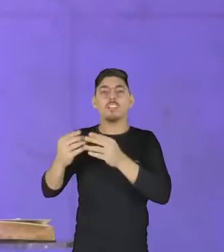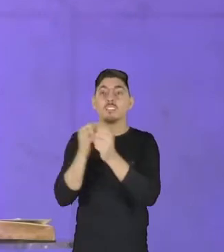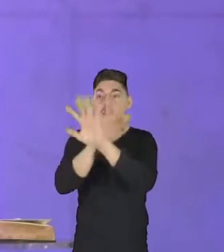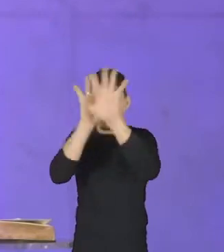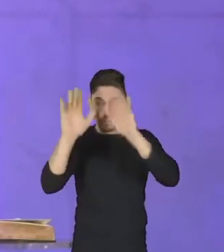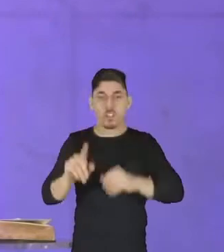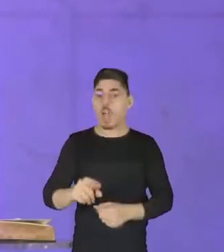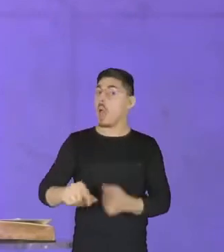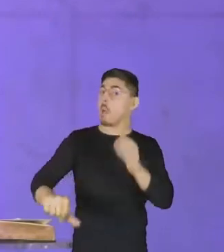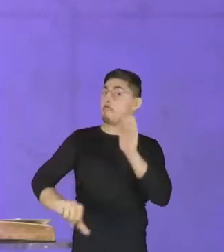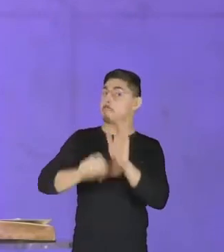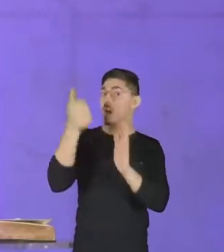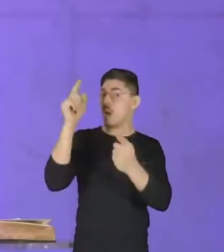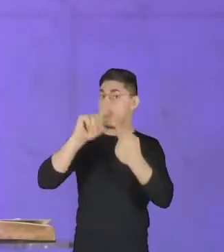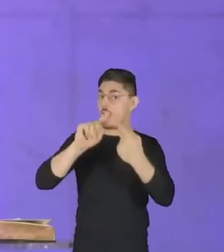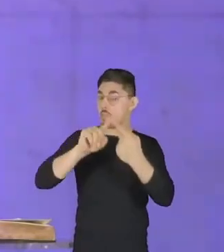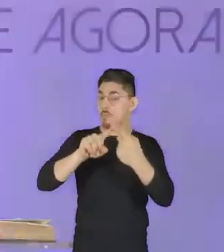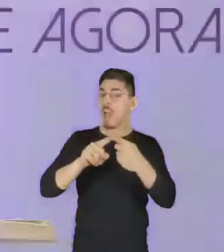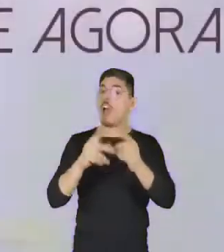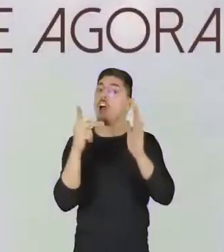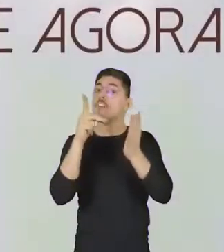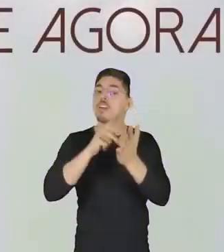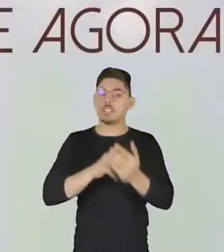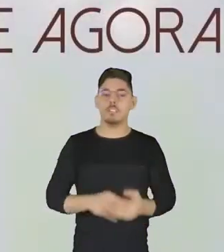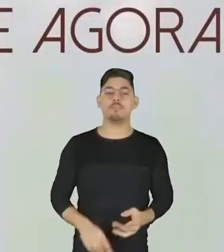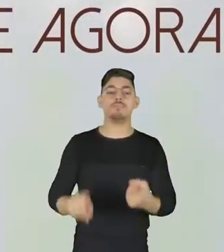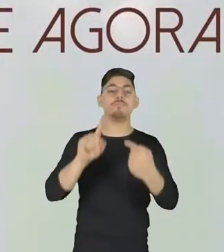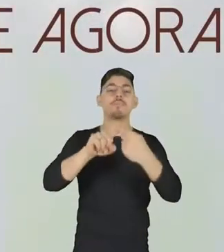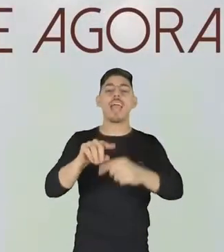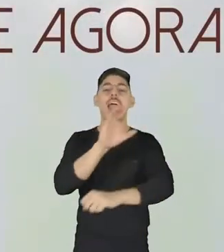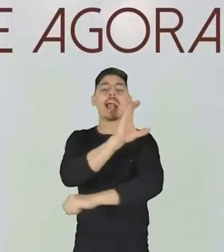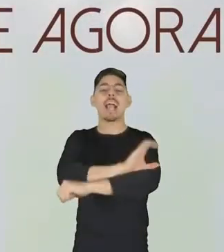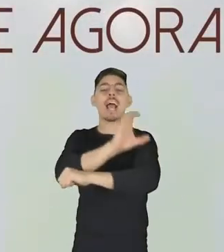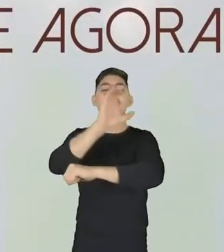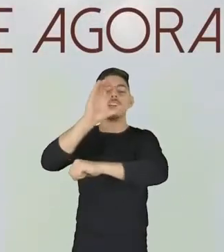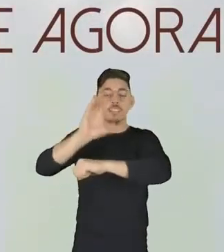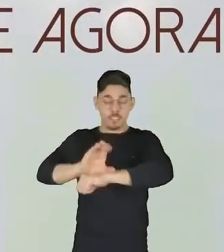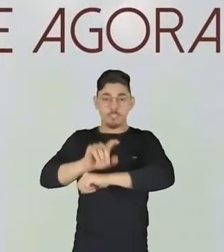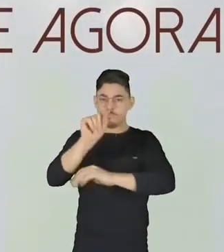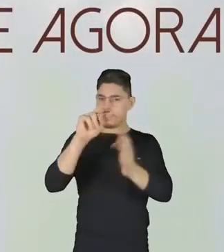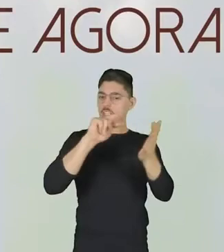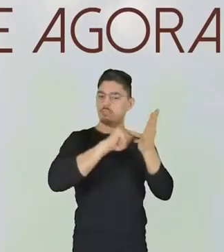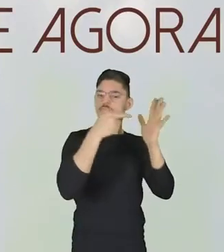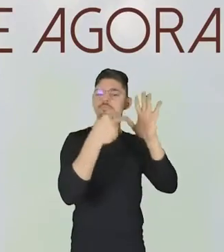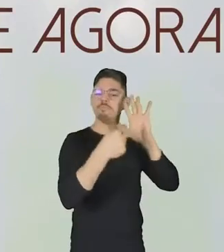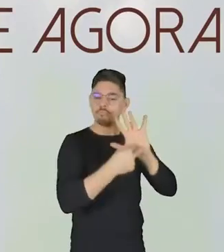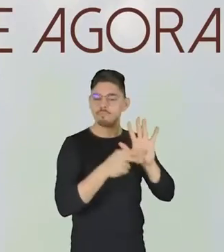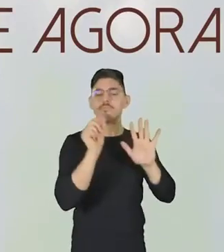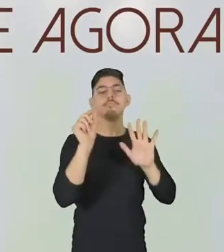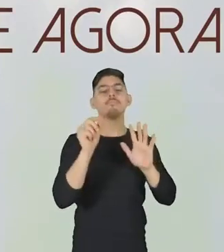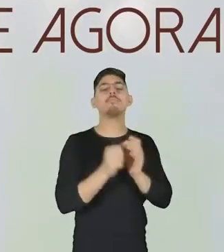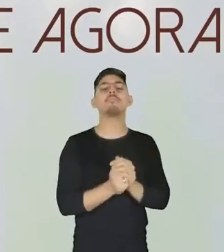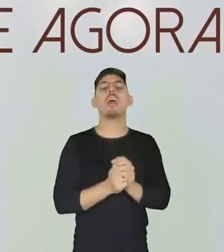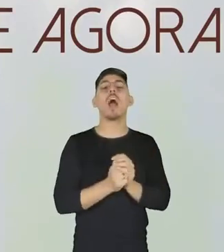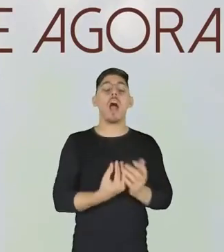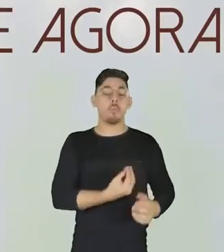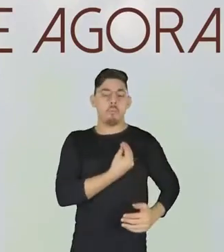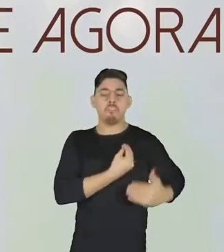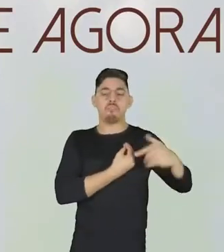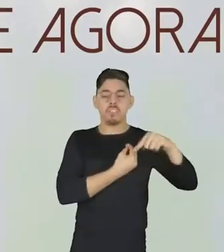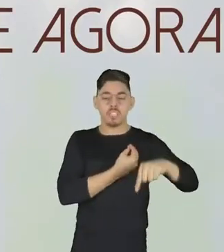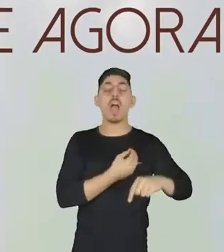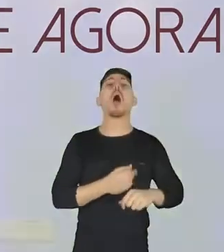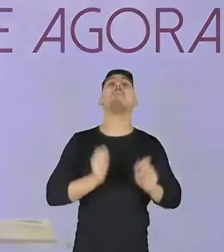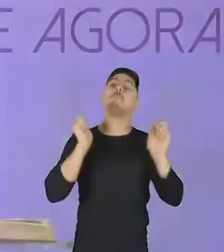você reflita, é esta verdade: Canaã simboliza a vida que podemos ter aqui